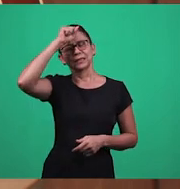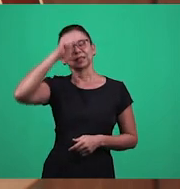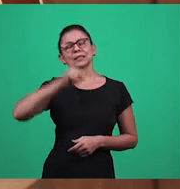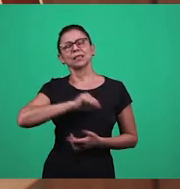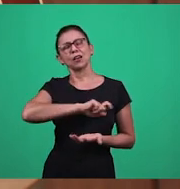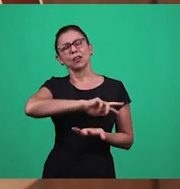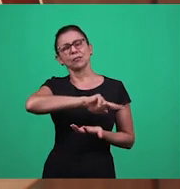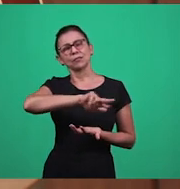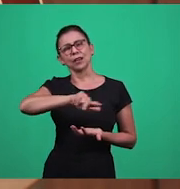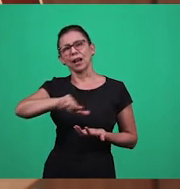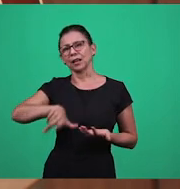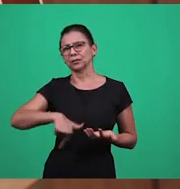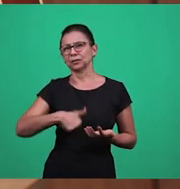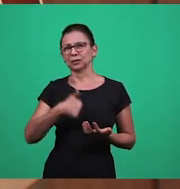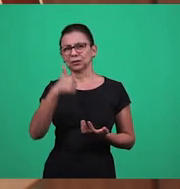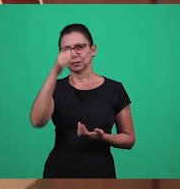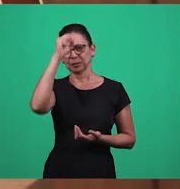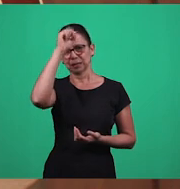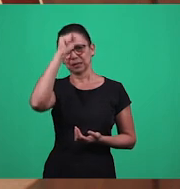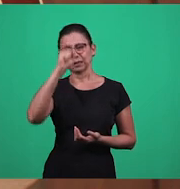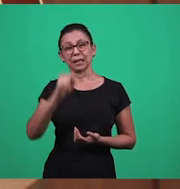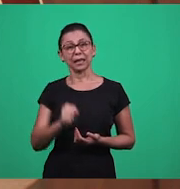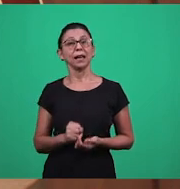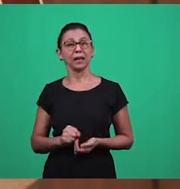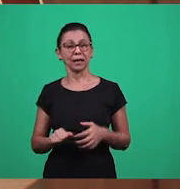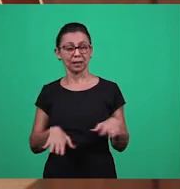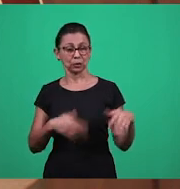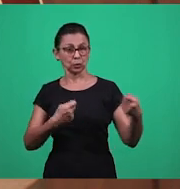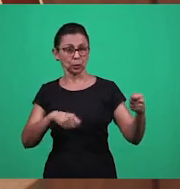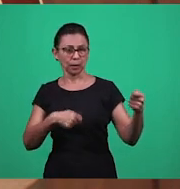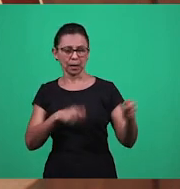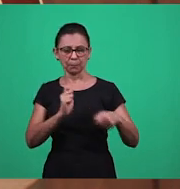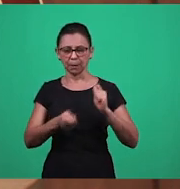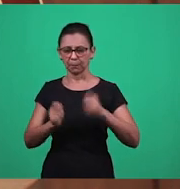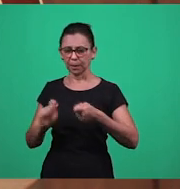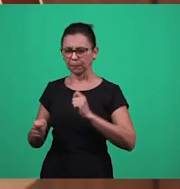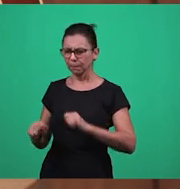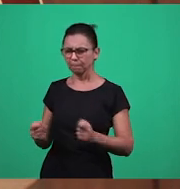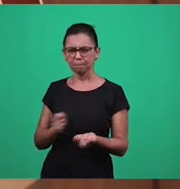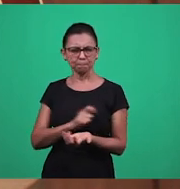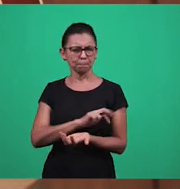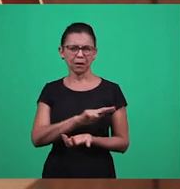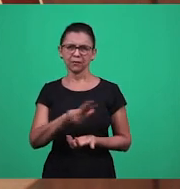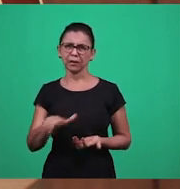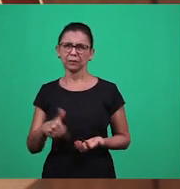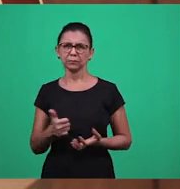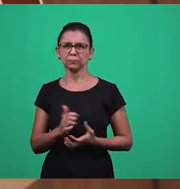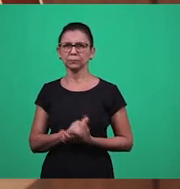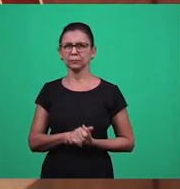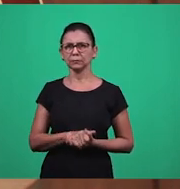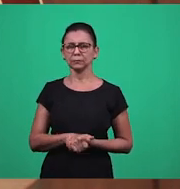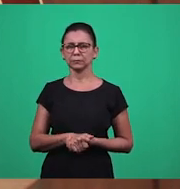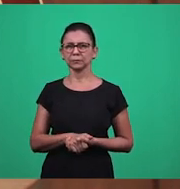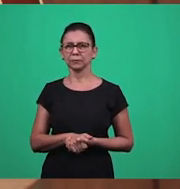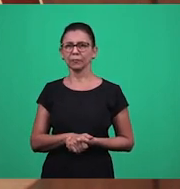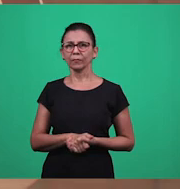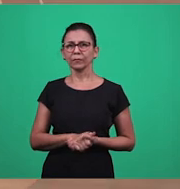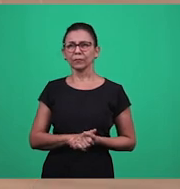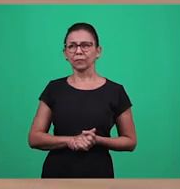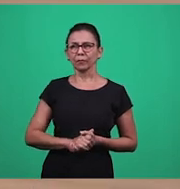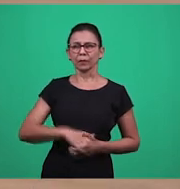podemos tocar vários instrumentos. Nós temos também os instrumentos de